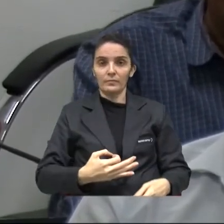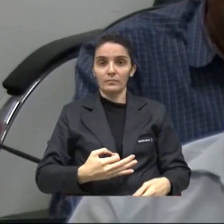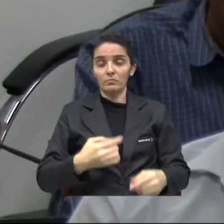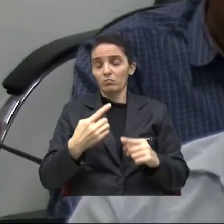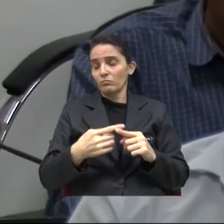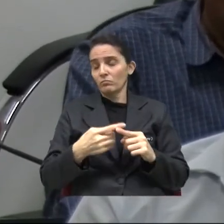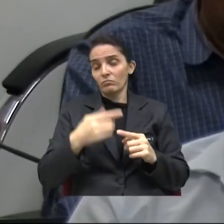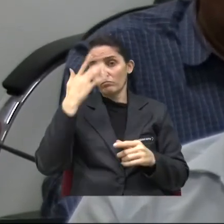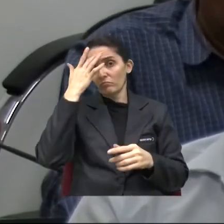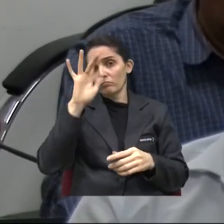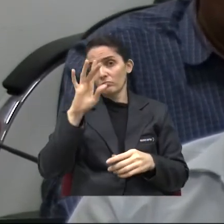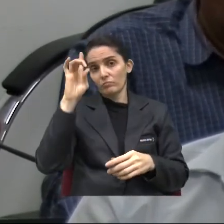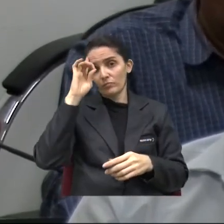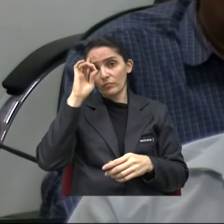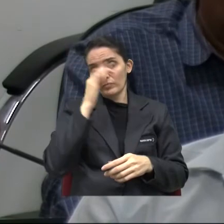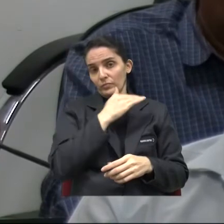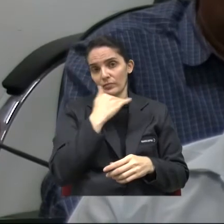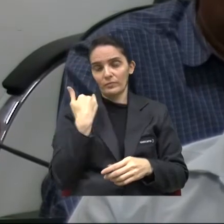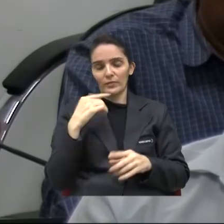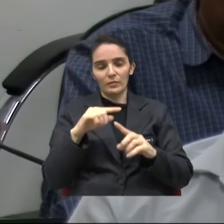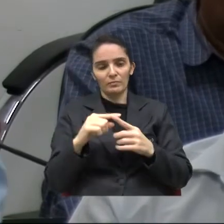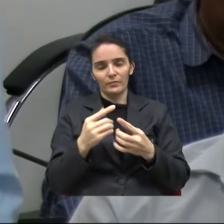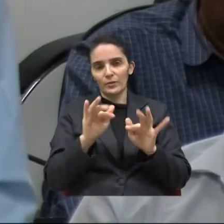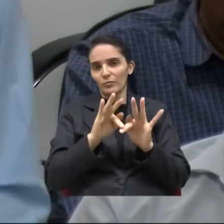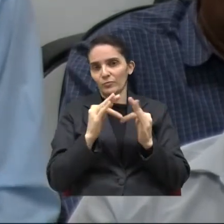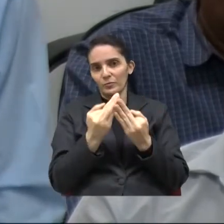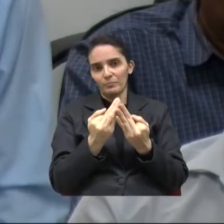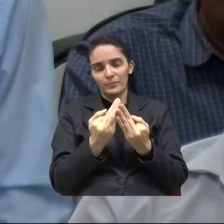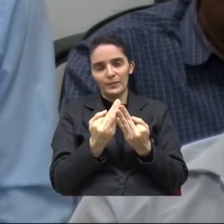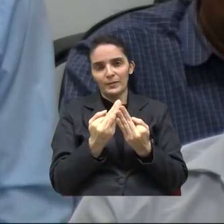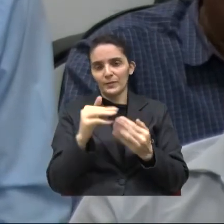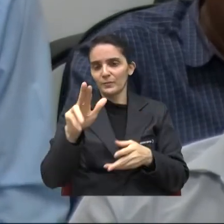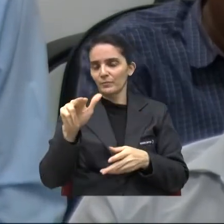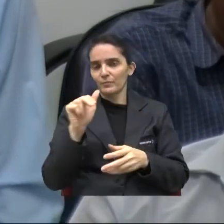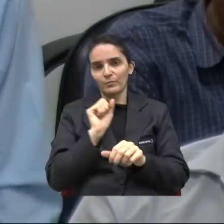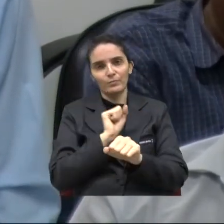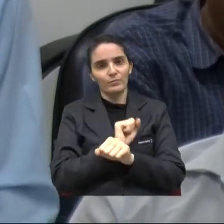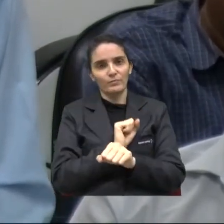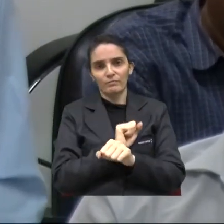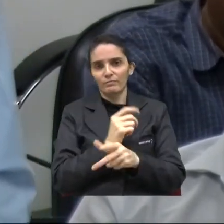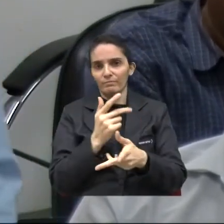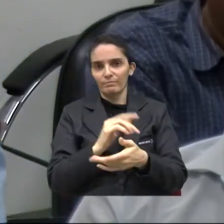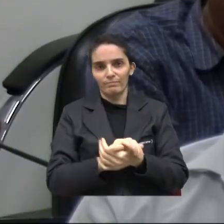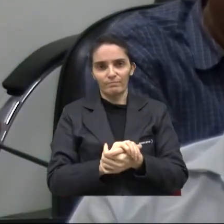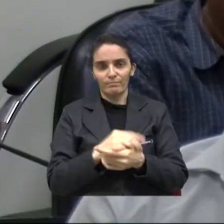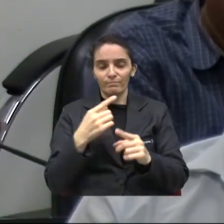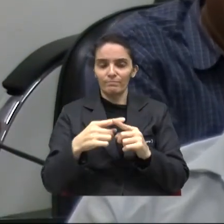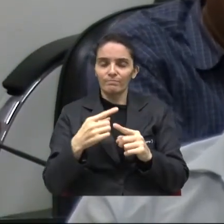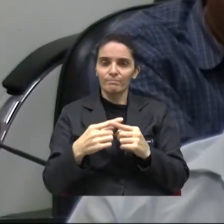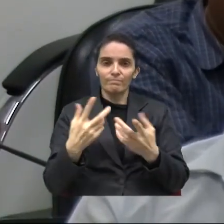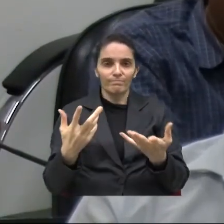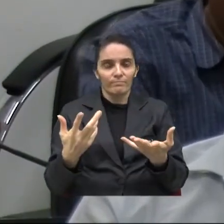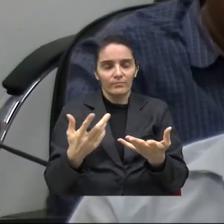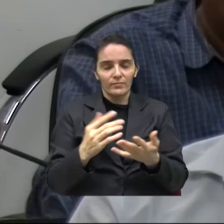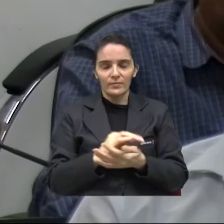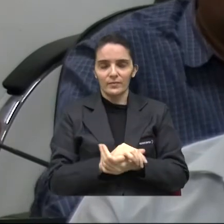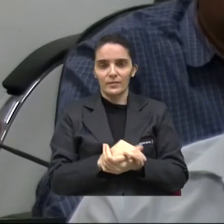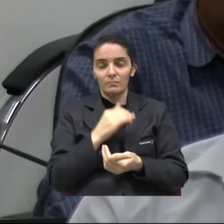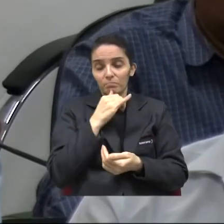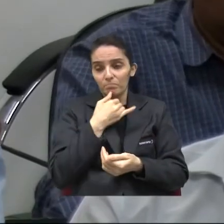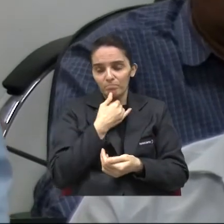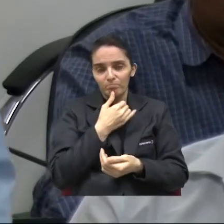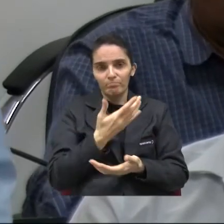Mas a família nunca está preparada, porque quem partiu, partiu. Mas os que ficam nunca estão preparados para a